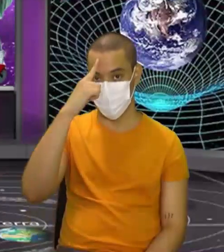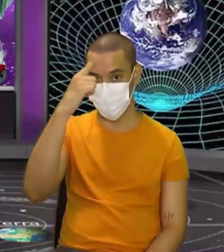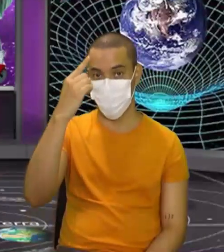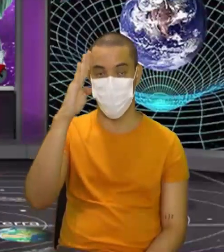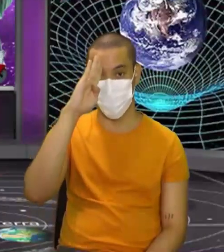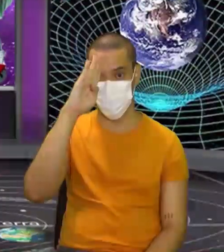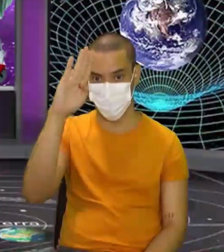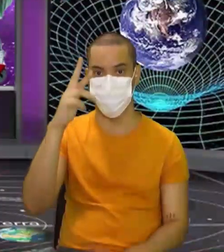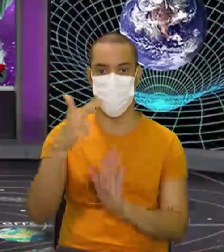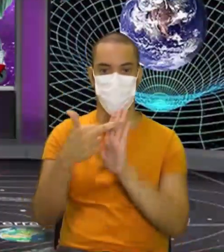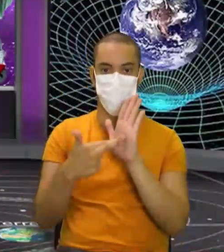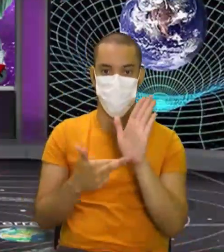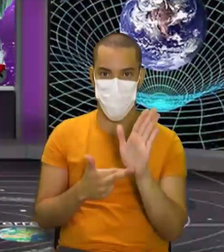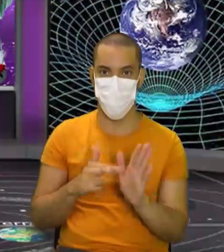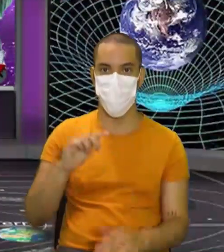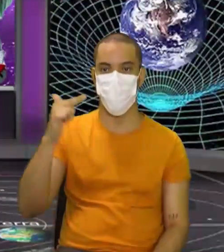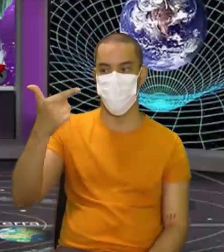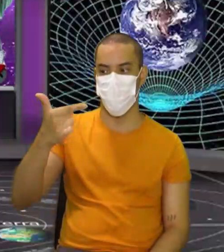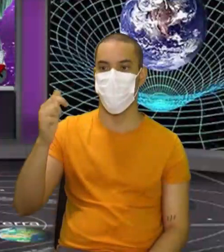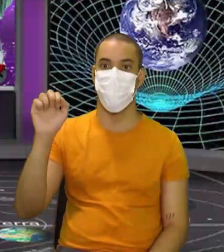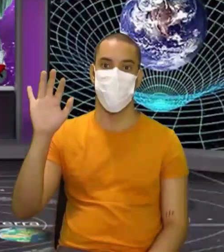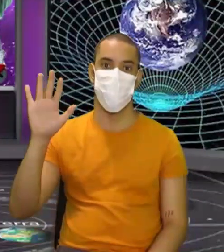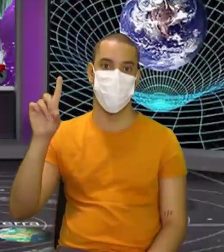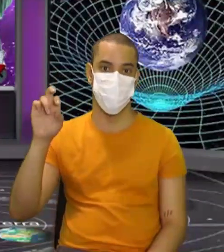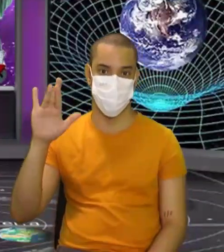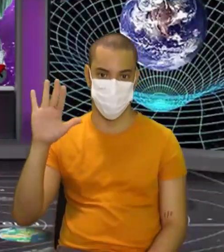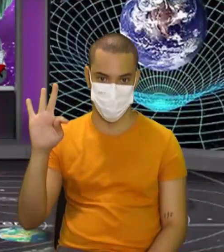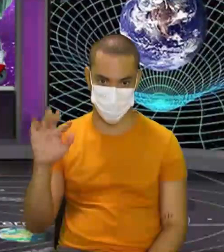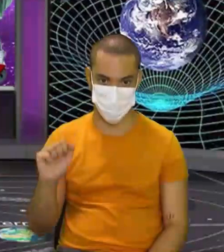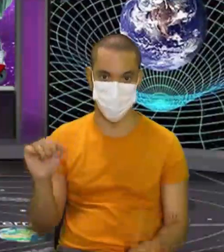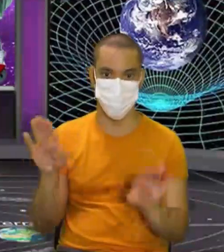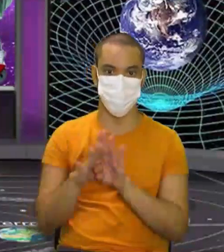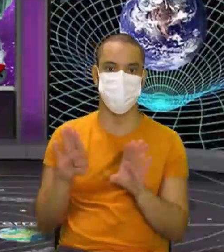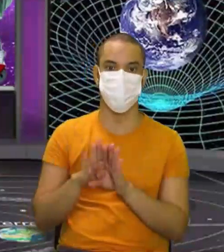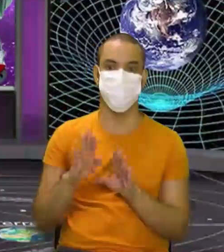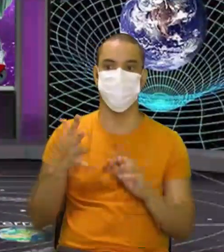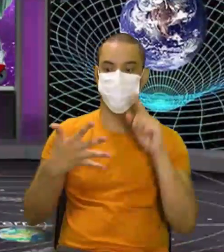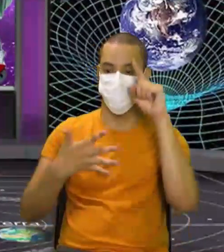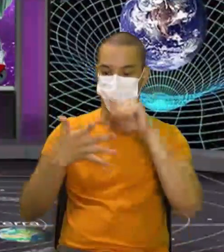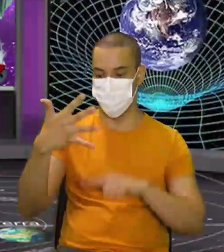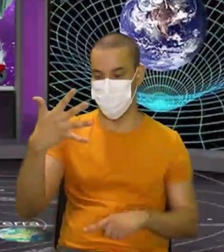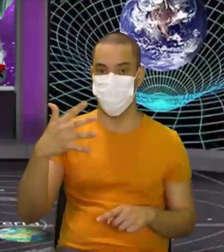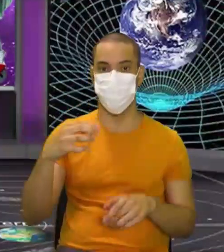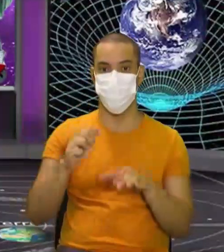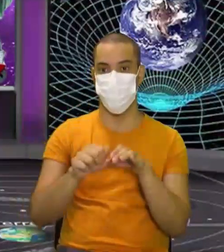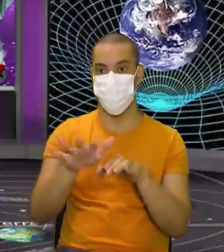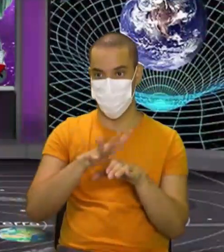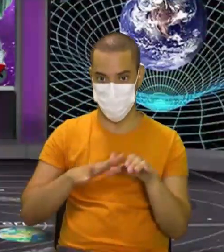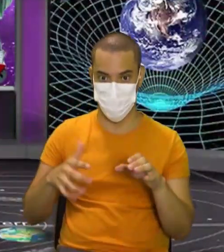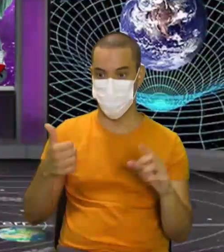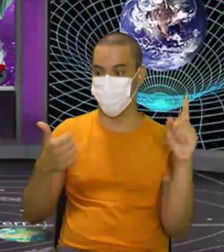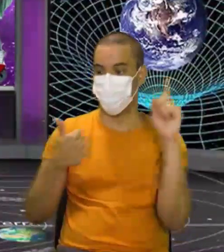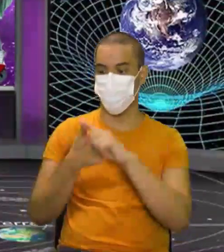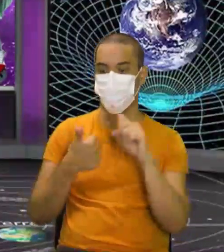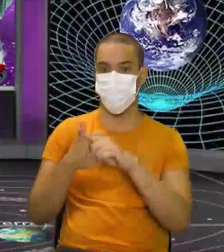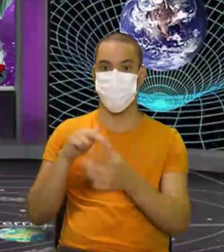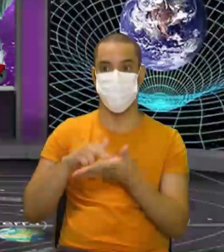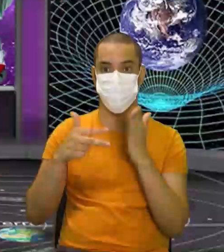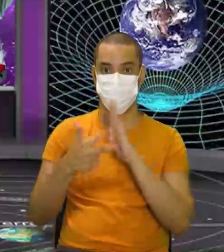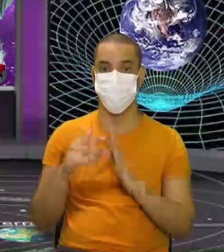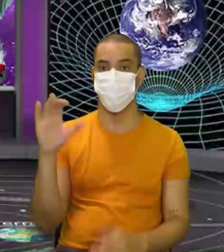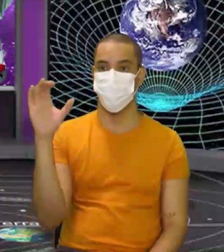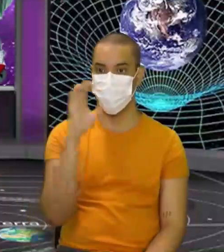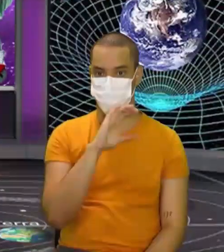aula, regra da mão direita número 2. Campo magnético, os dedos, polegar, ele indica a